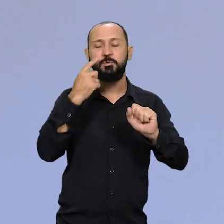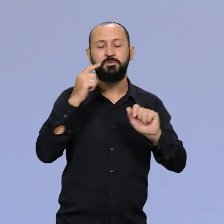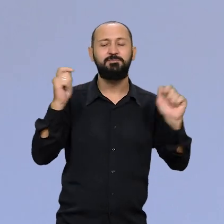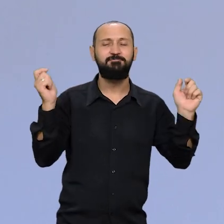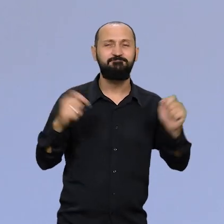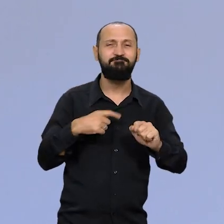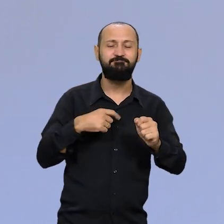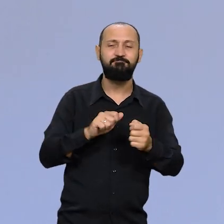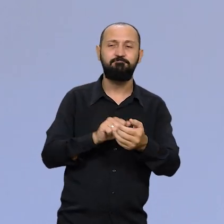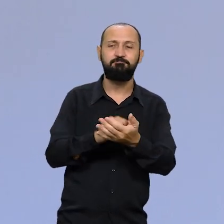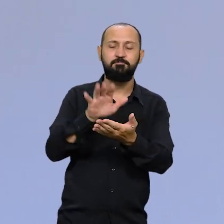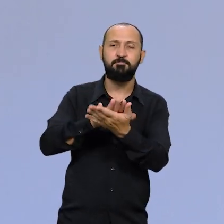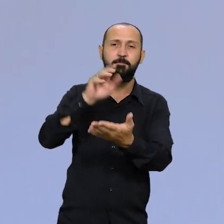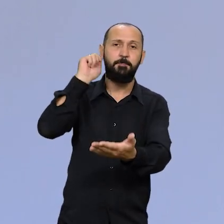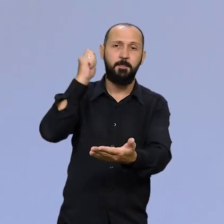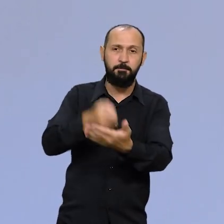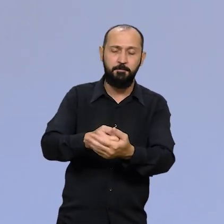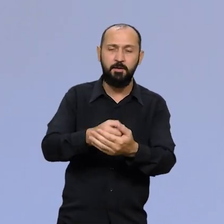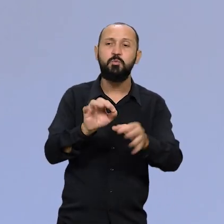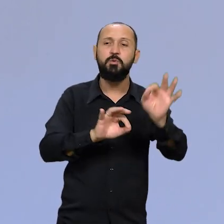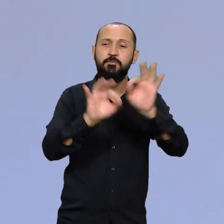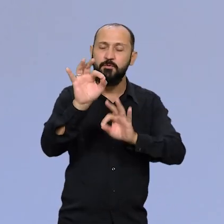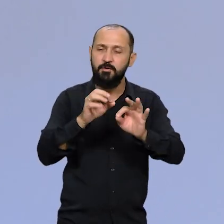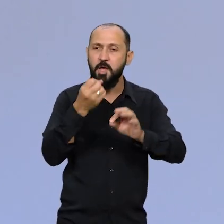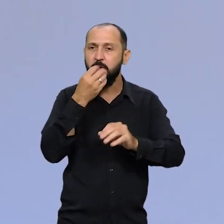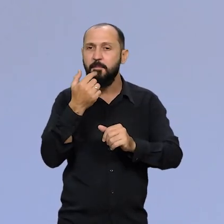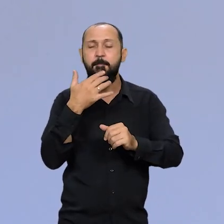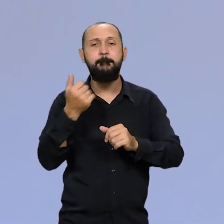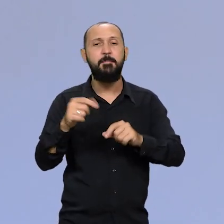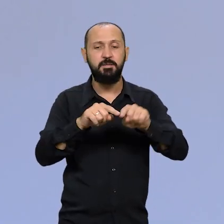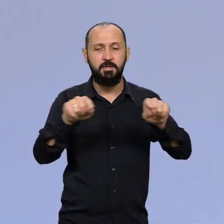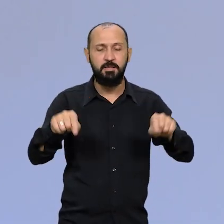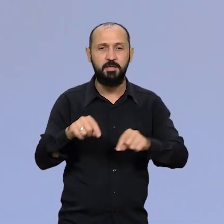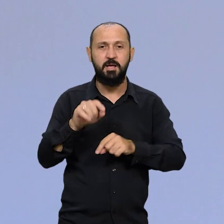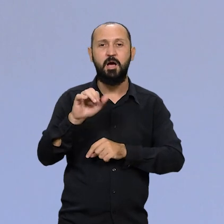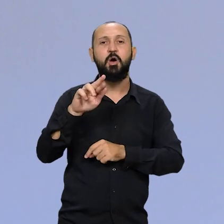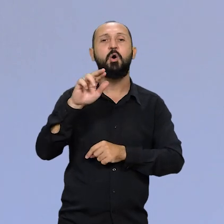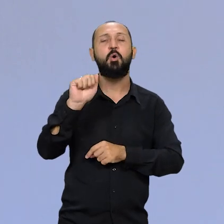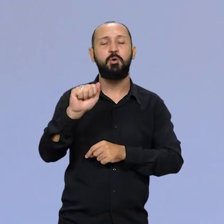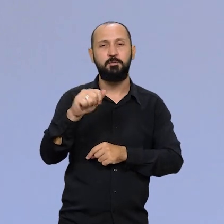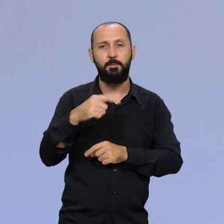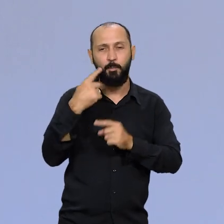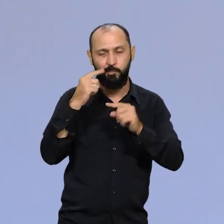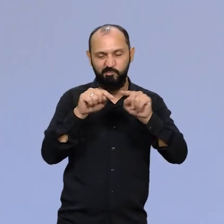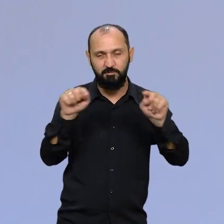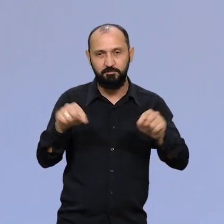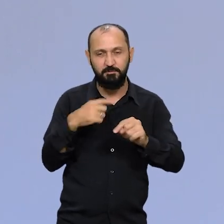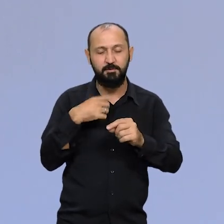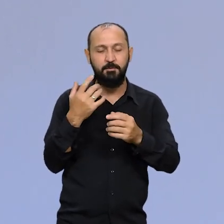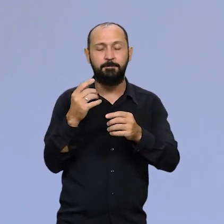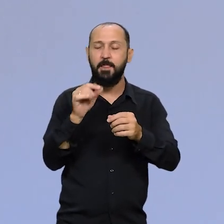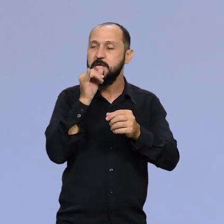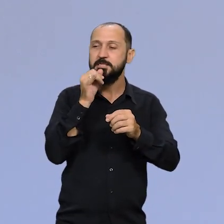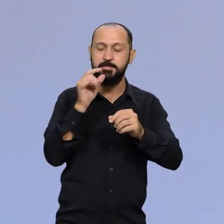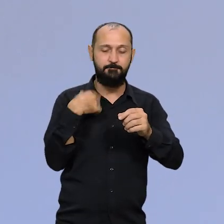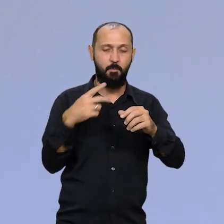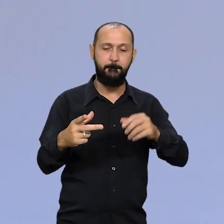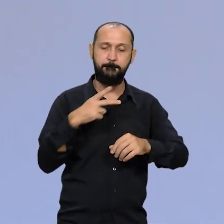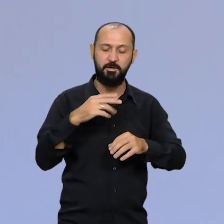2020, o processo entrou e saiu de pauta por diversas vezes. Nós tivemos já o voto do relator, que é o ministro Edson